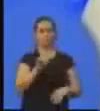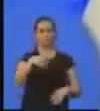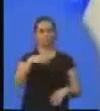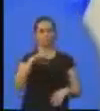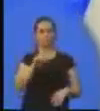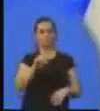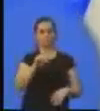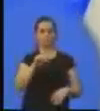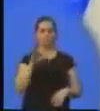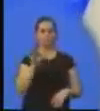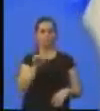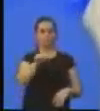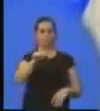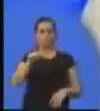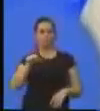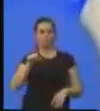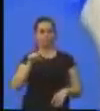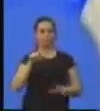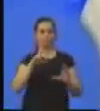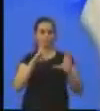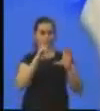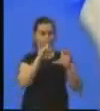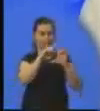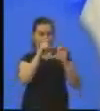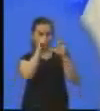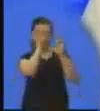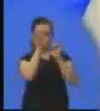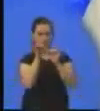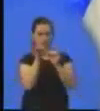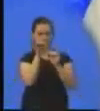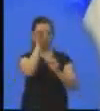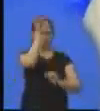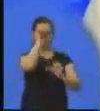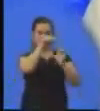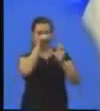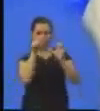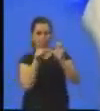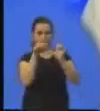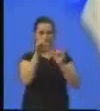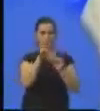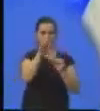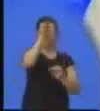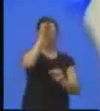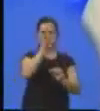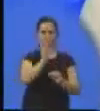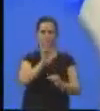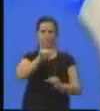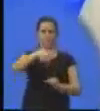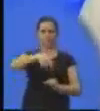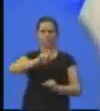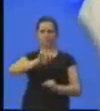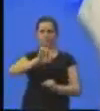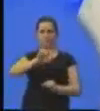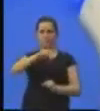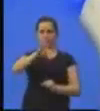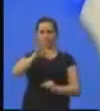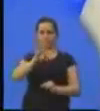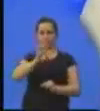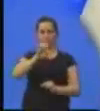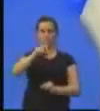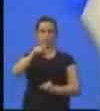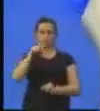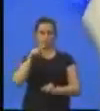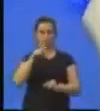função f de x igual a tangente de x tem domínio igual a alternativa A,